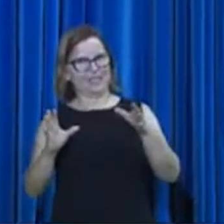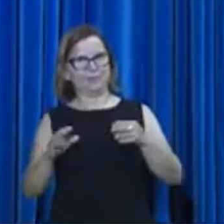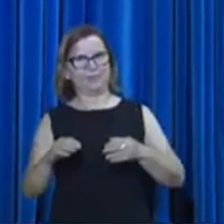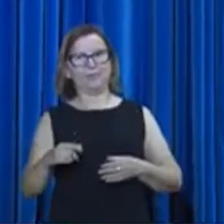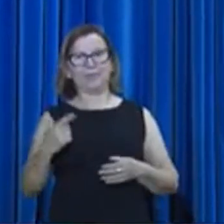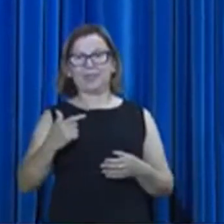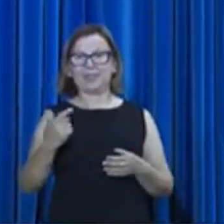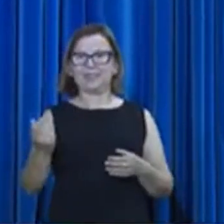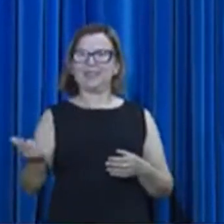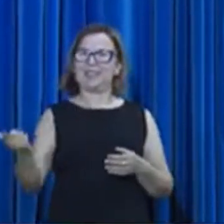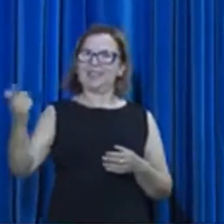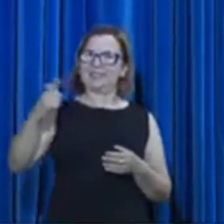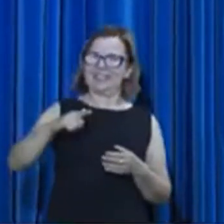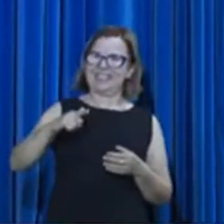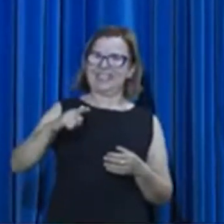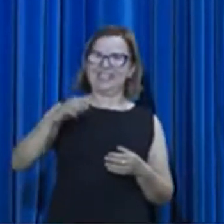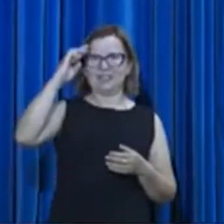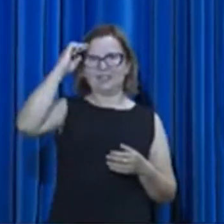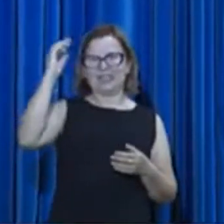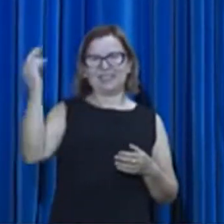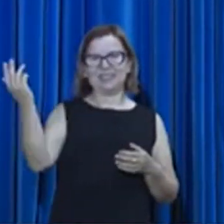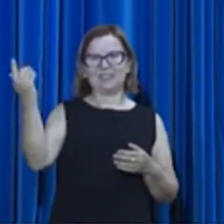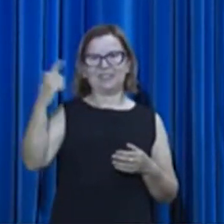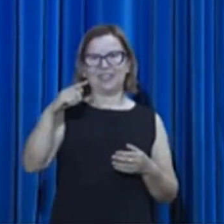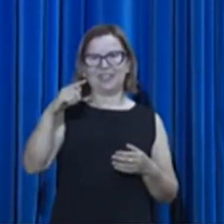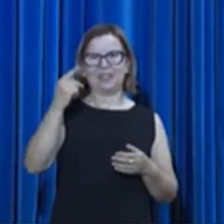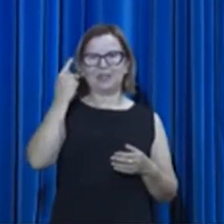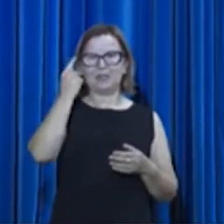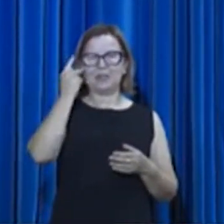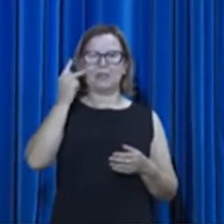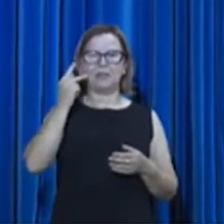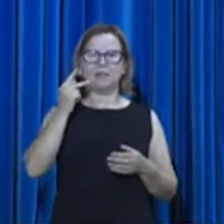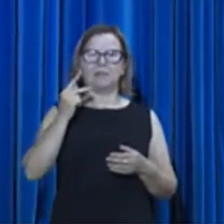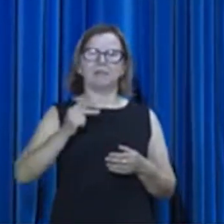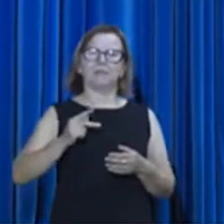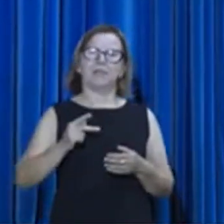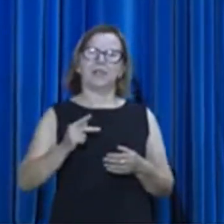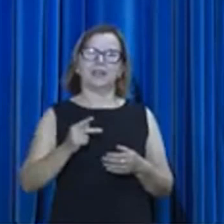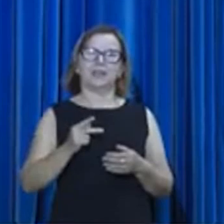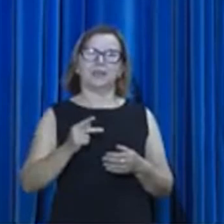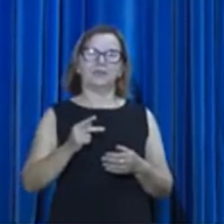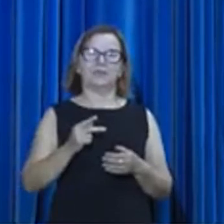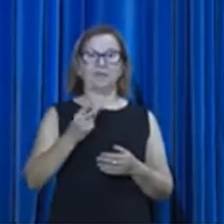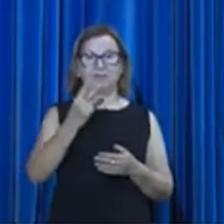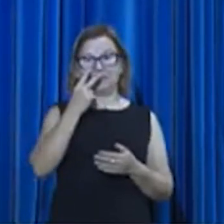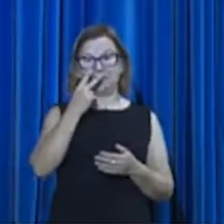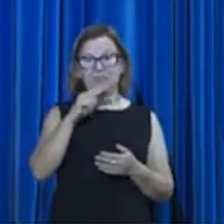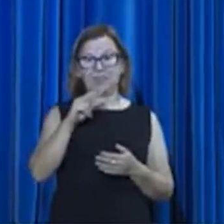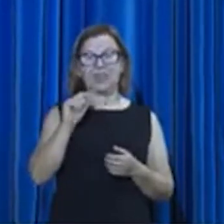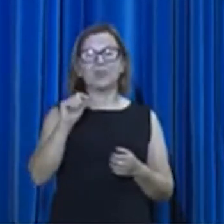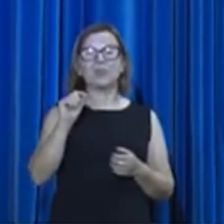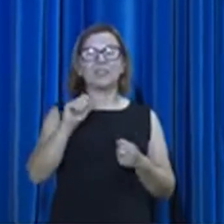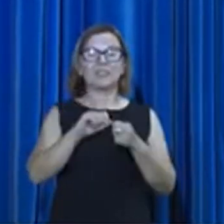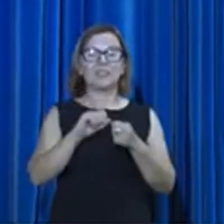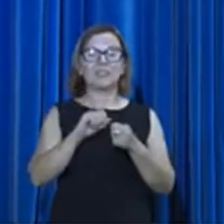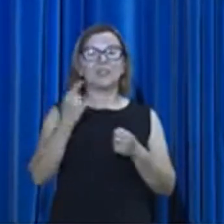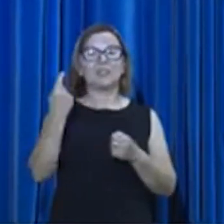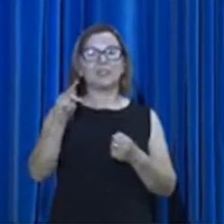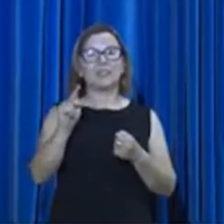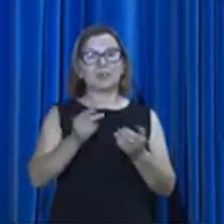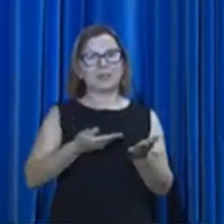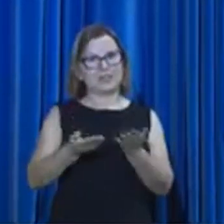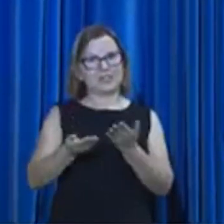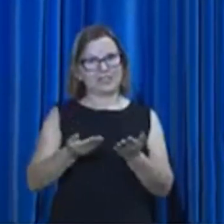segundo advento, ele virá para fazer a prestação de contas dos seus servos que receberam os talentos